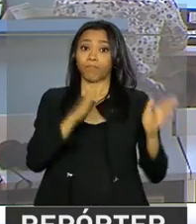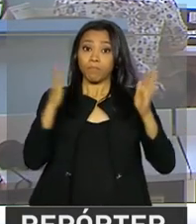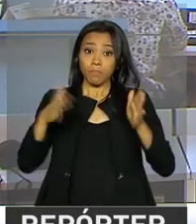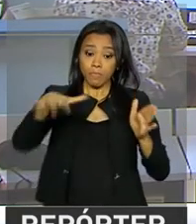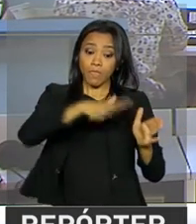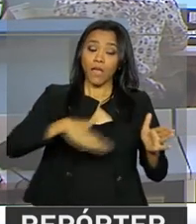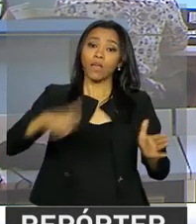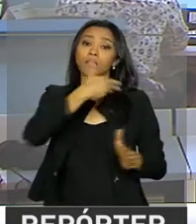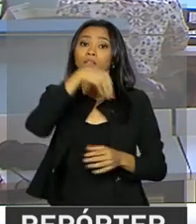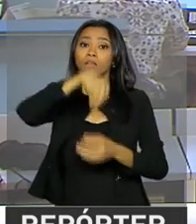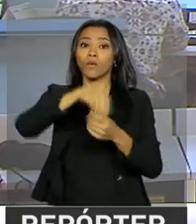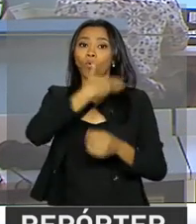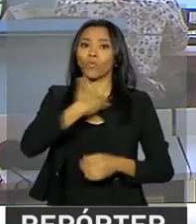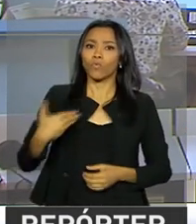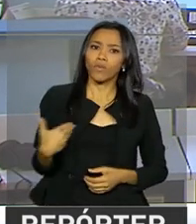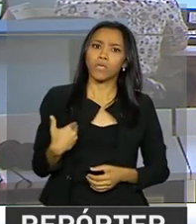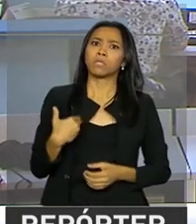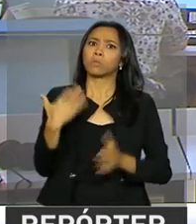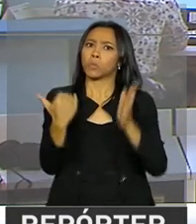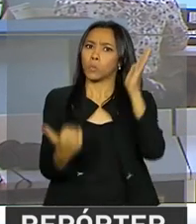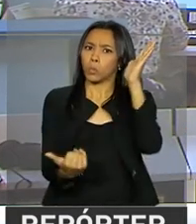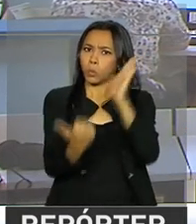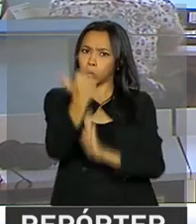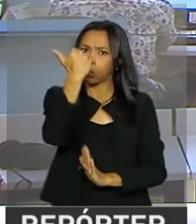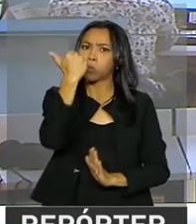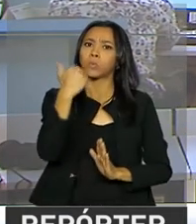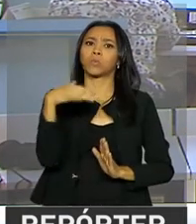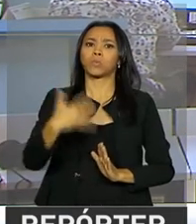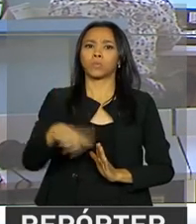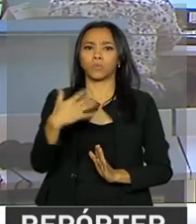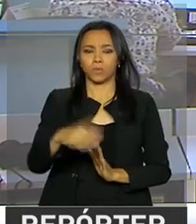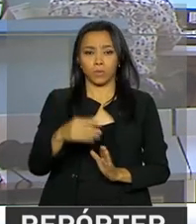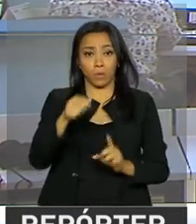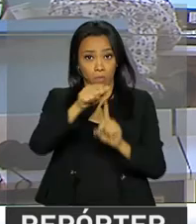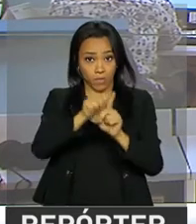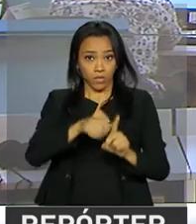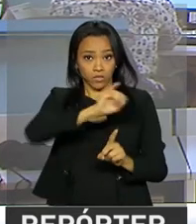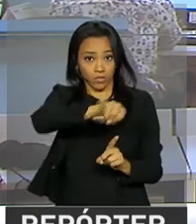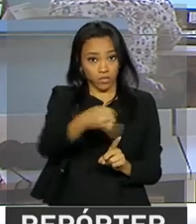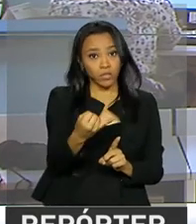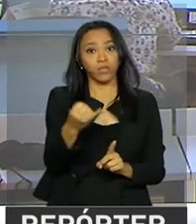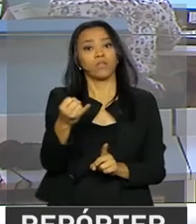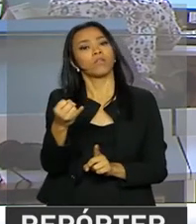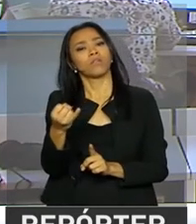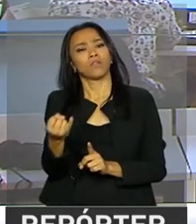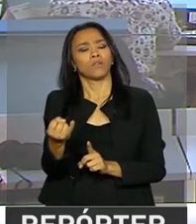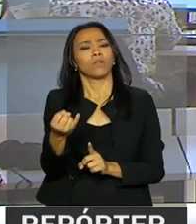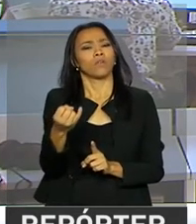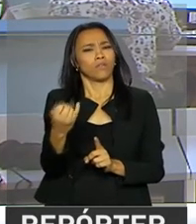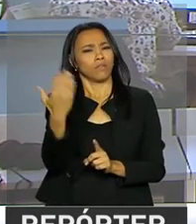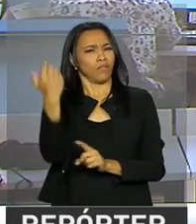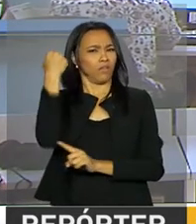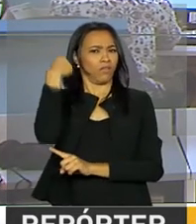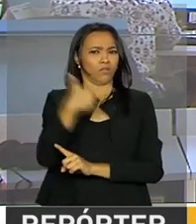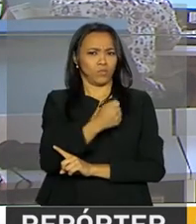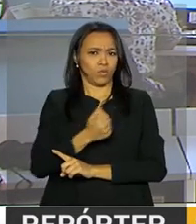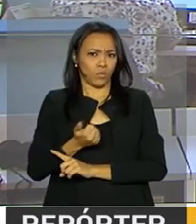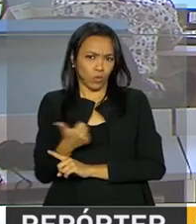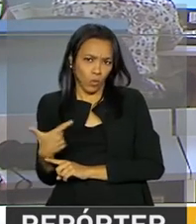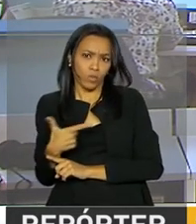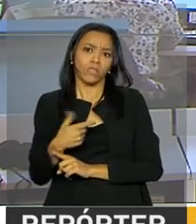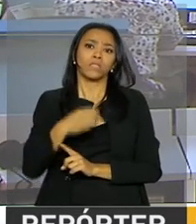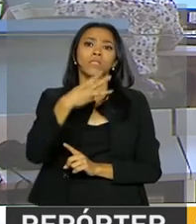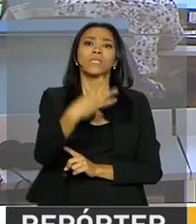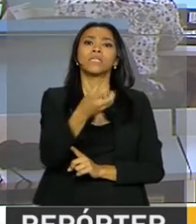brasileiro registrou o melhor superávit primário para meses de janeiro desde 2002. O resultado chegou a 36